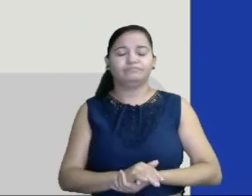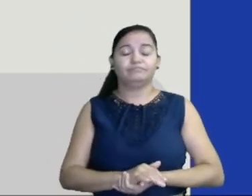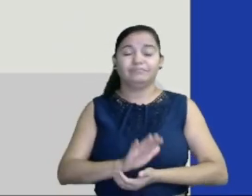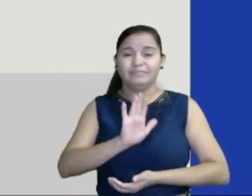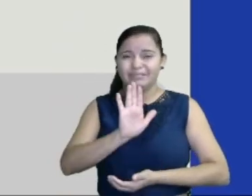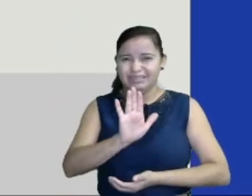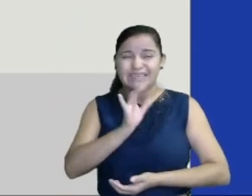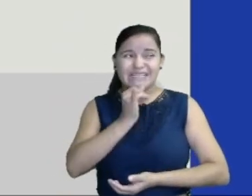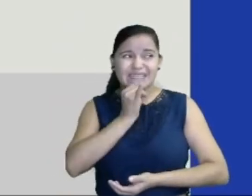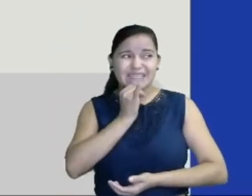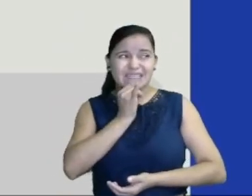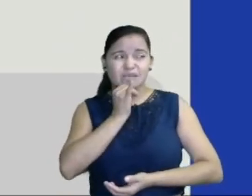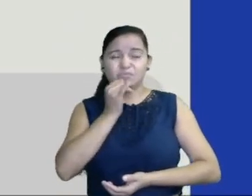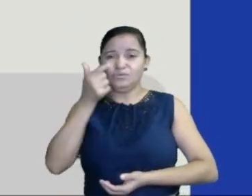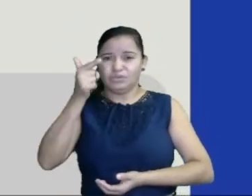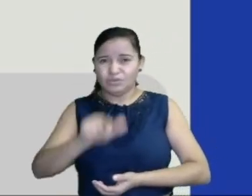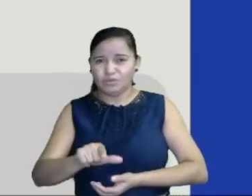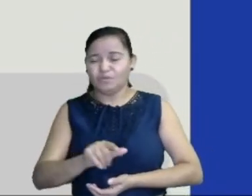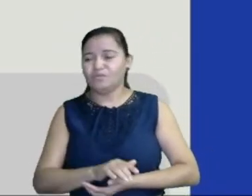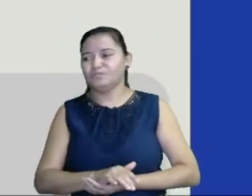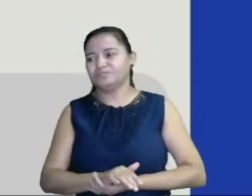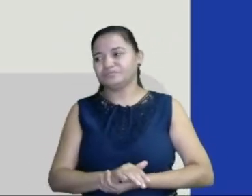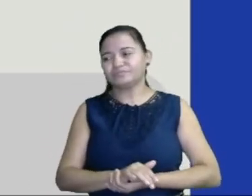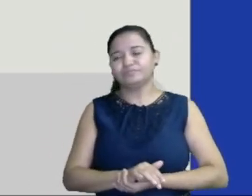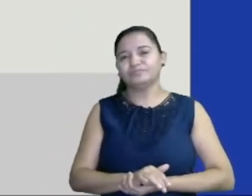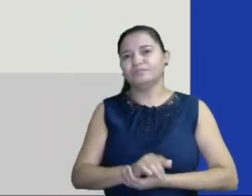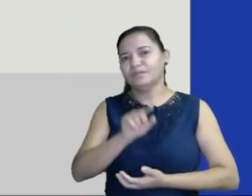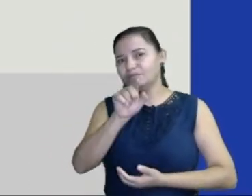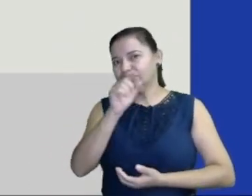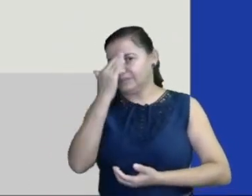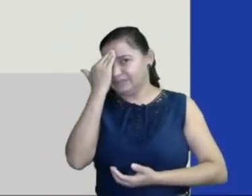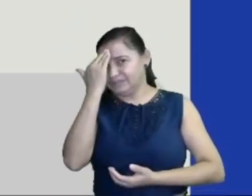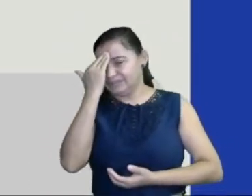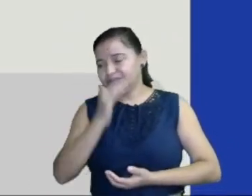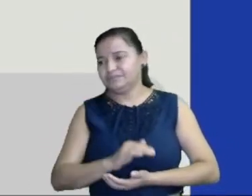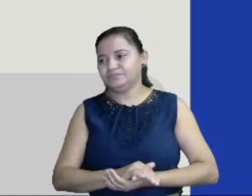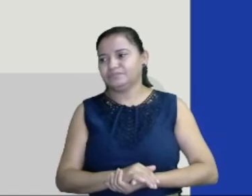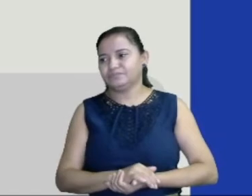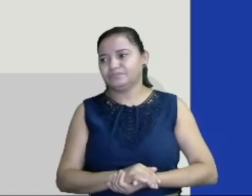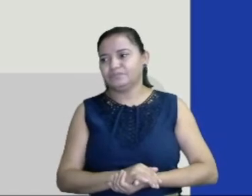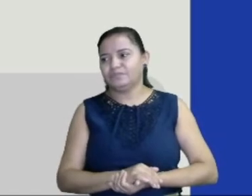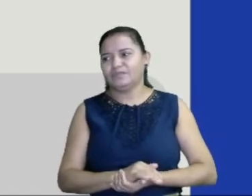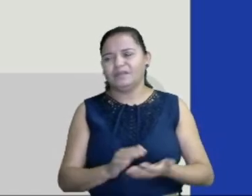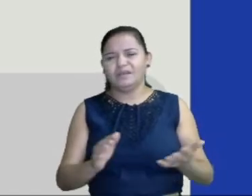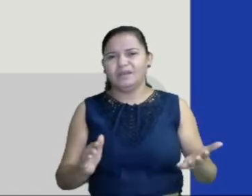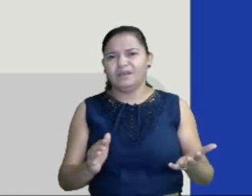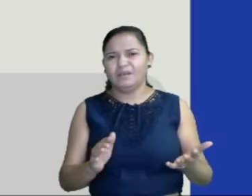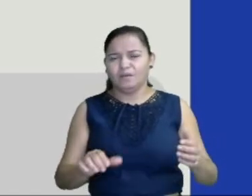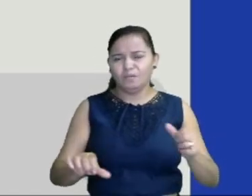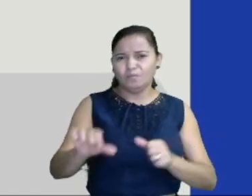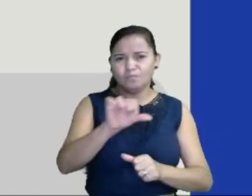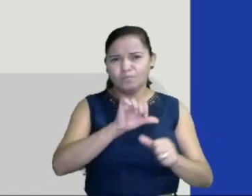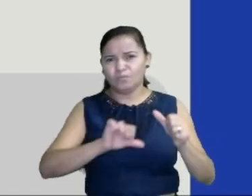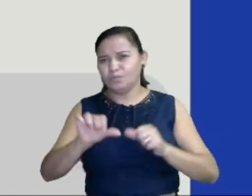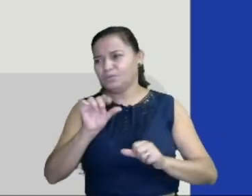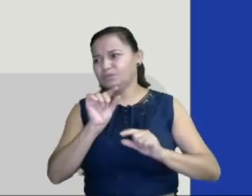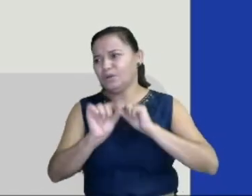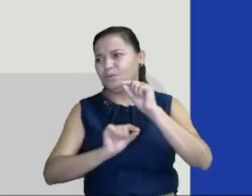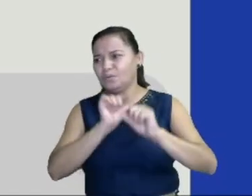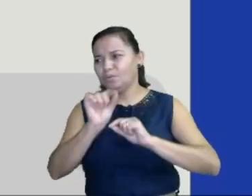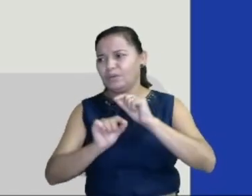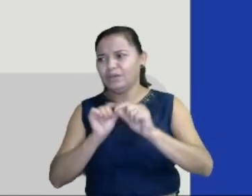exemplo mais uma representação para você entenda e compreenda o que ocorre com o quociente de uma divisão